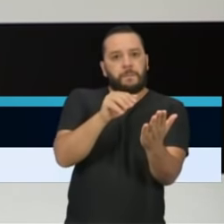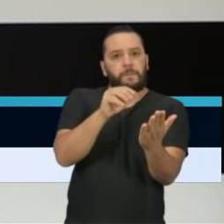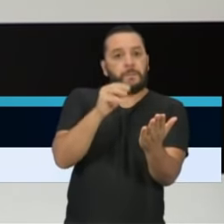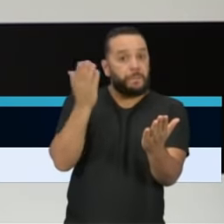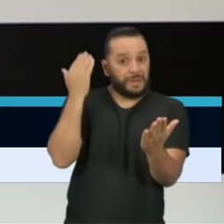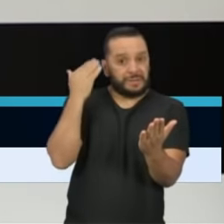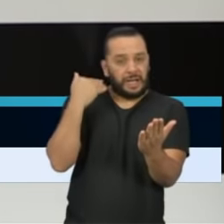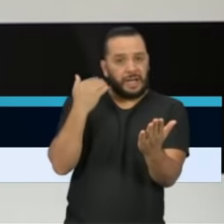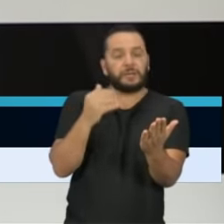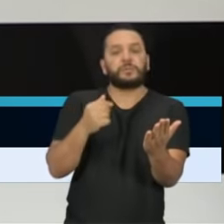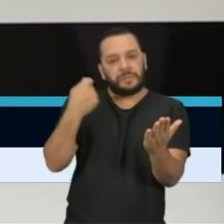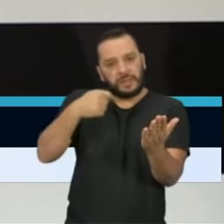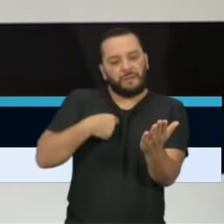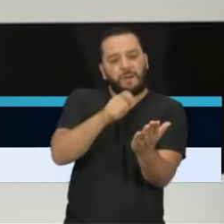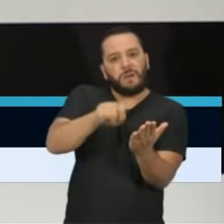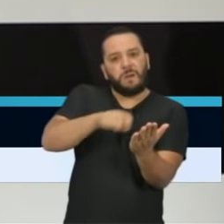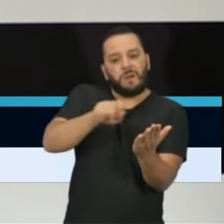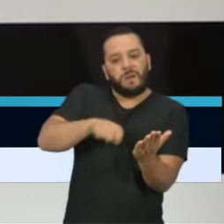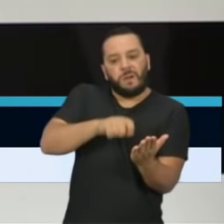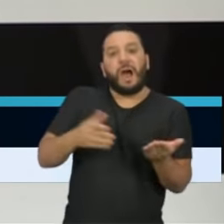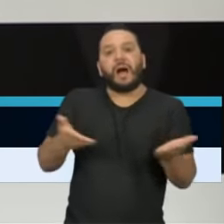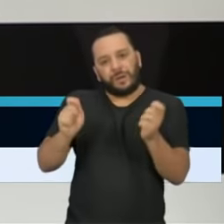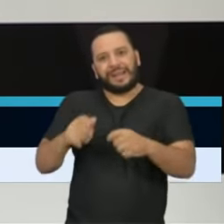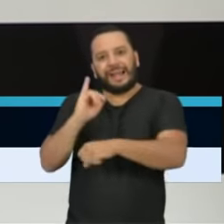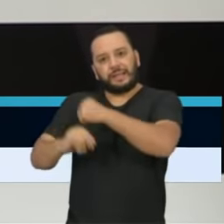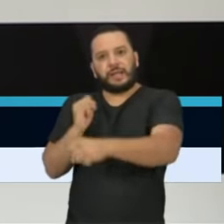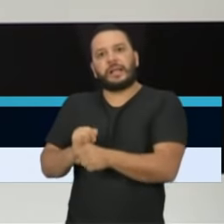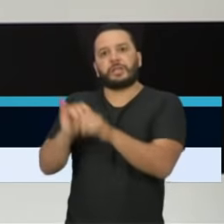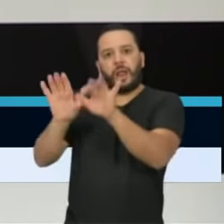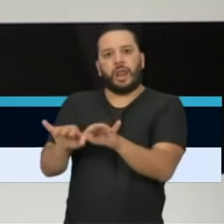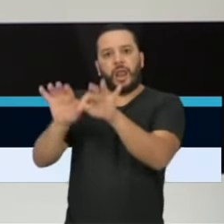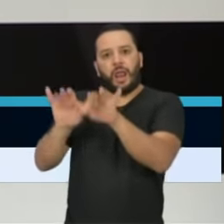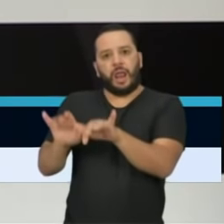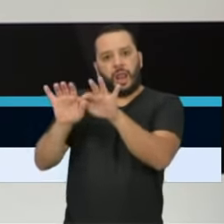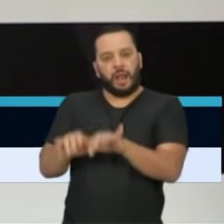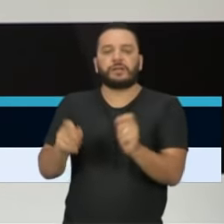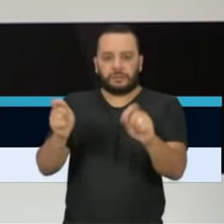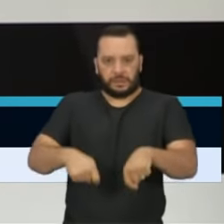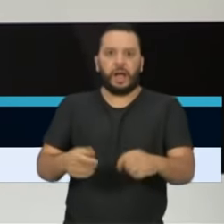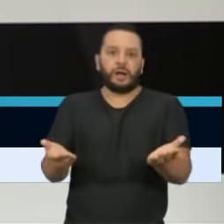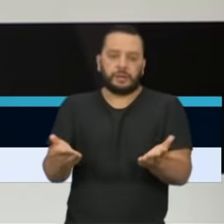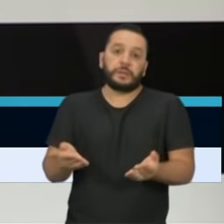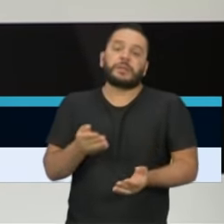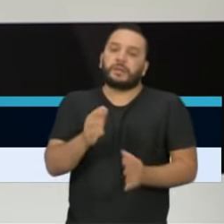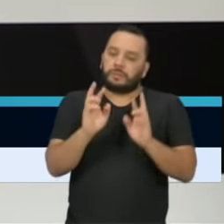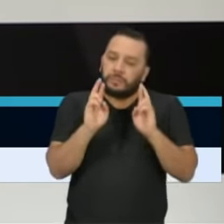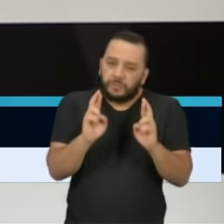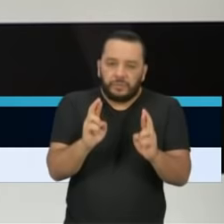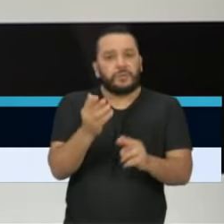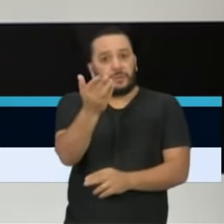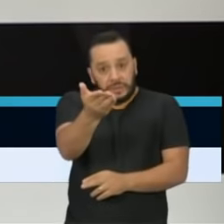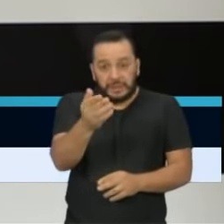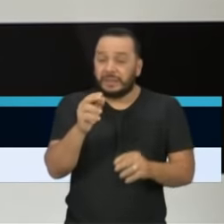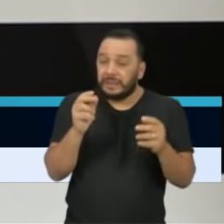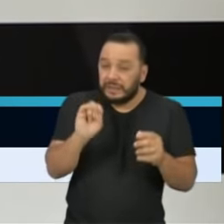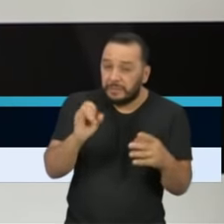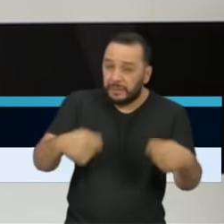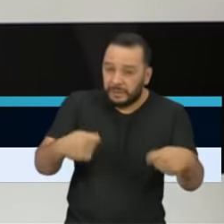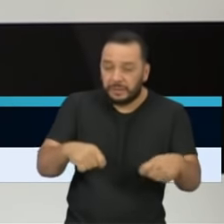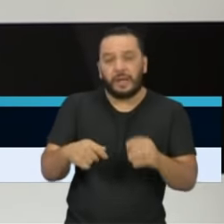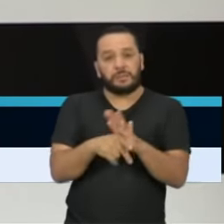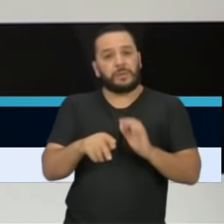registradas presencialmente. São as seguintes as medidas para você, que espero que não tenha que fazê-lo, mas se tiver,